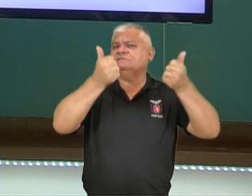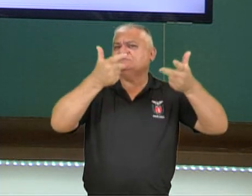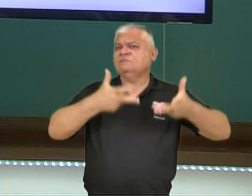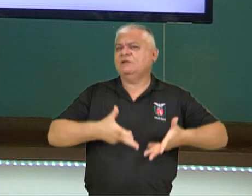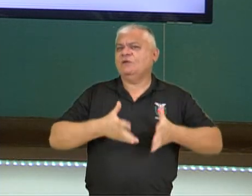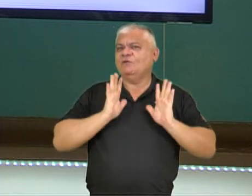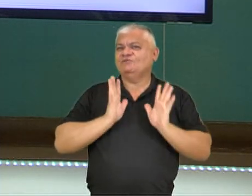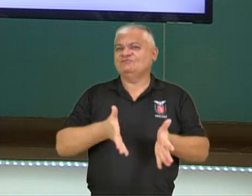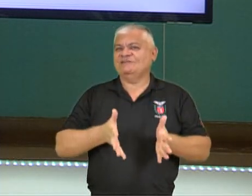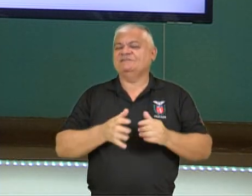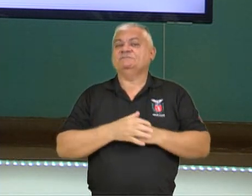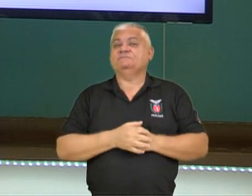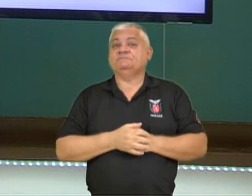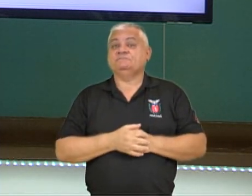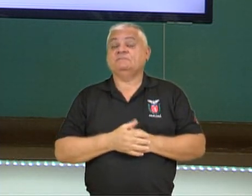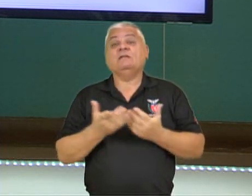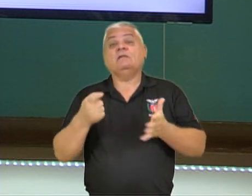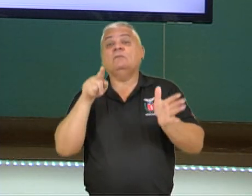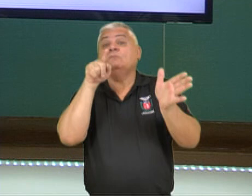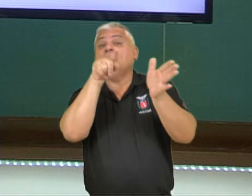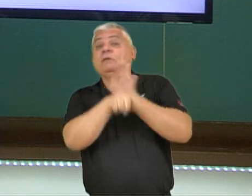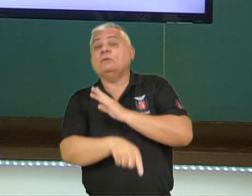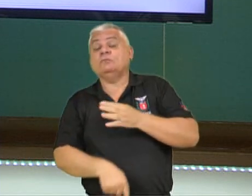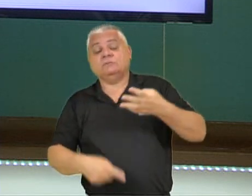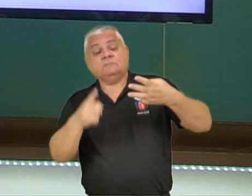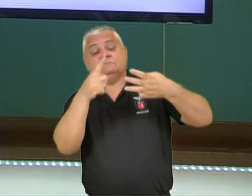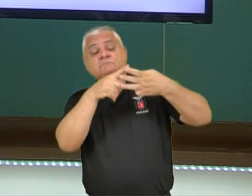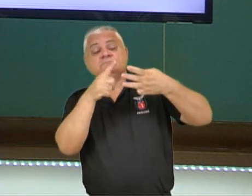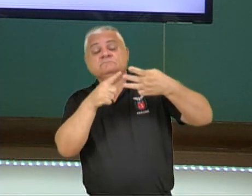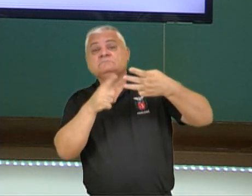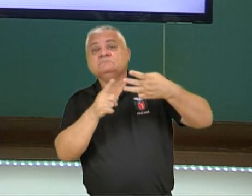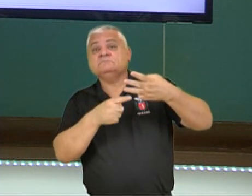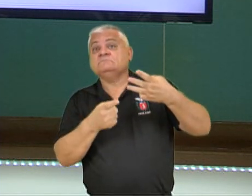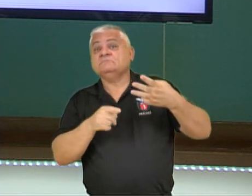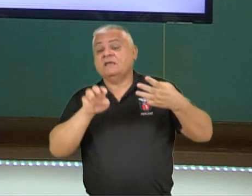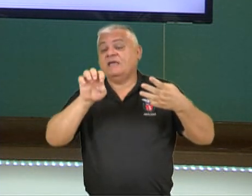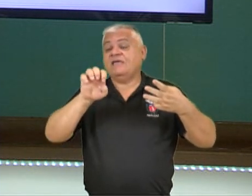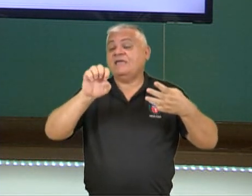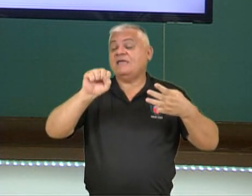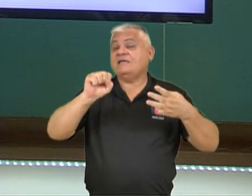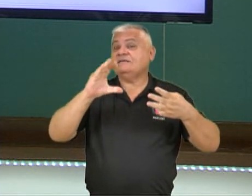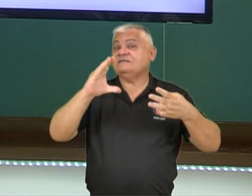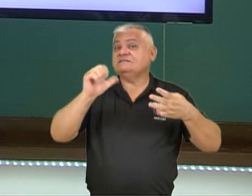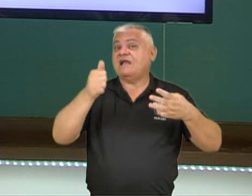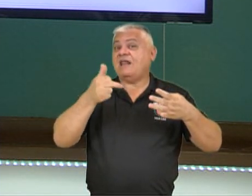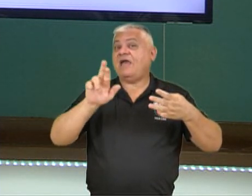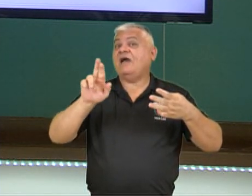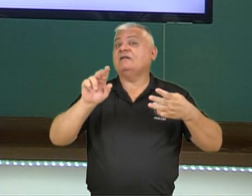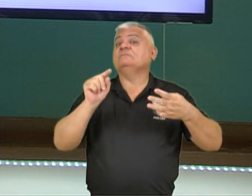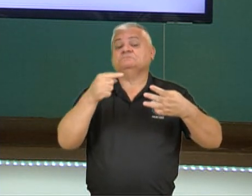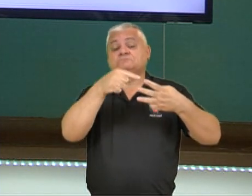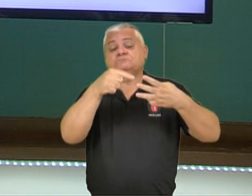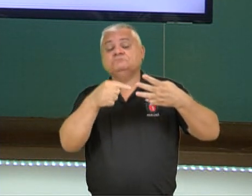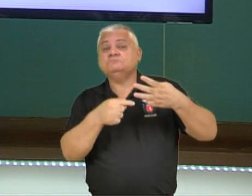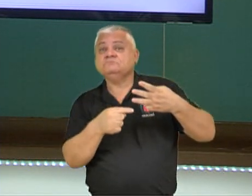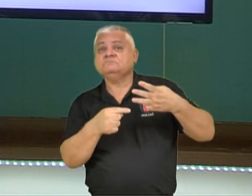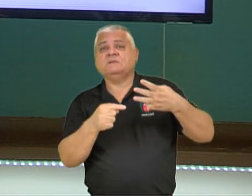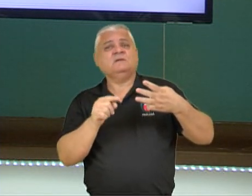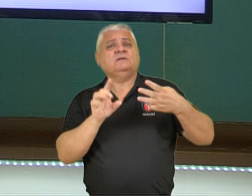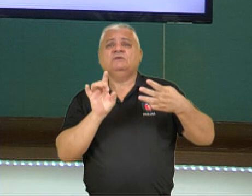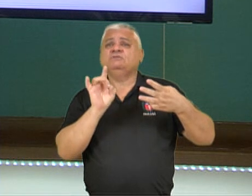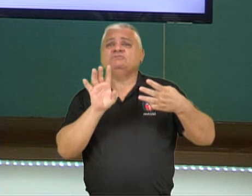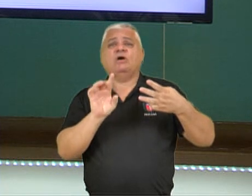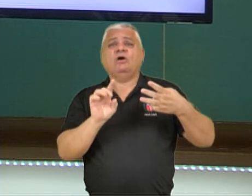momentos anteriores, né? Então ele pergunta, qual dessas é uma grandeza escalar? Querido, é apenas